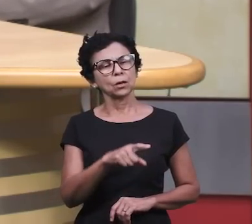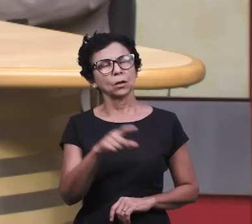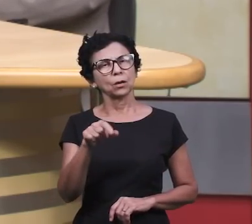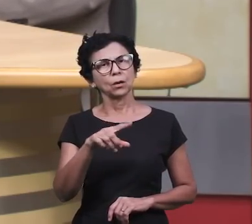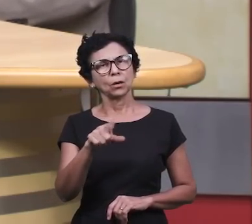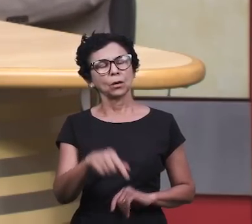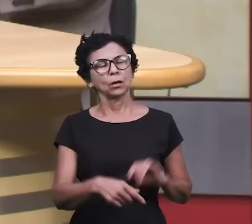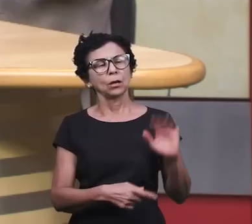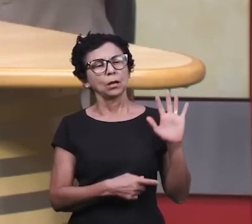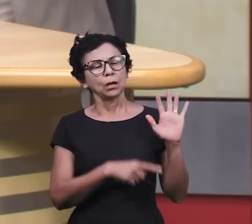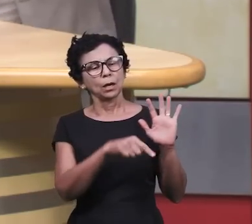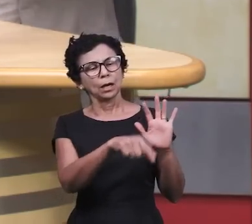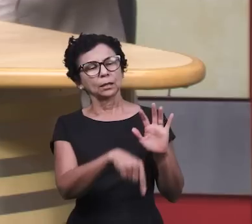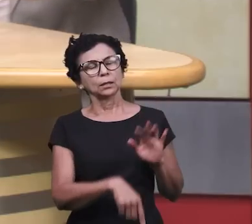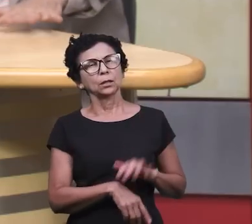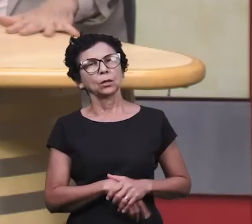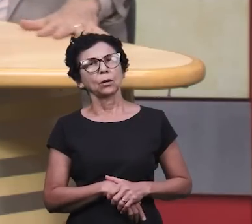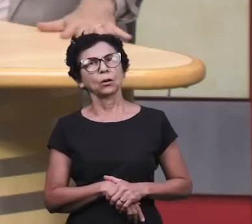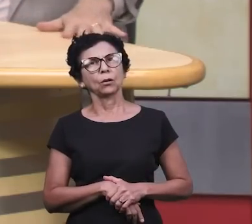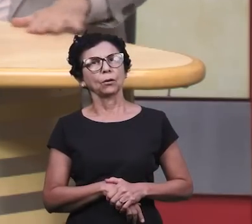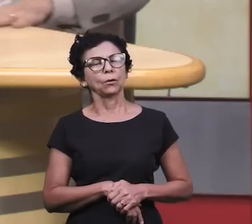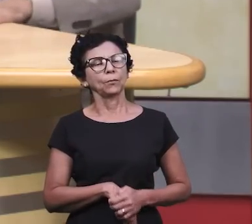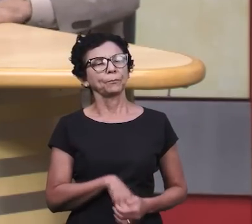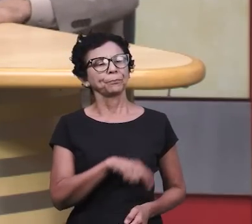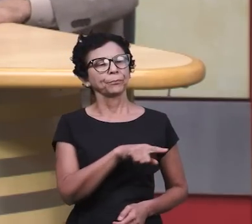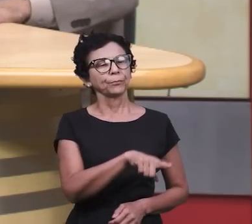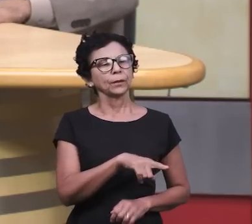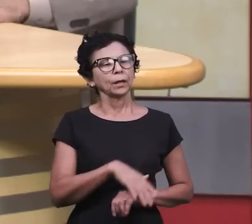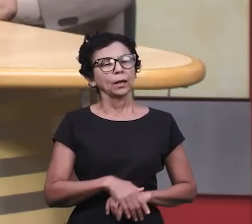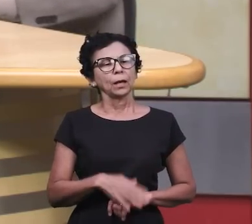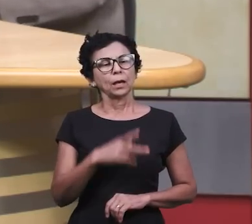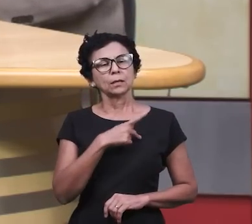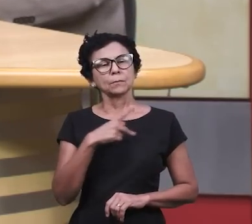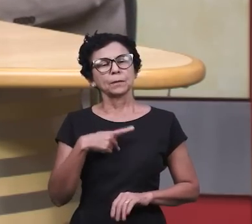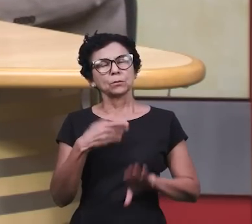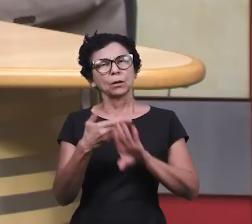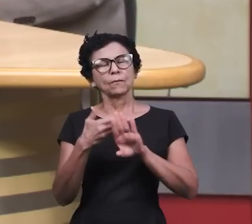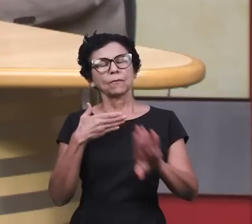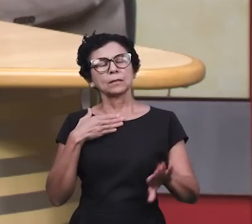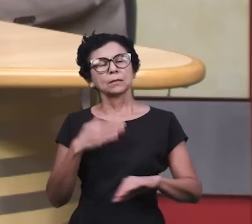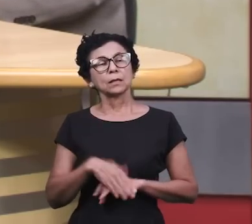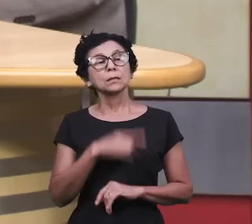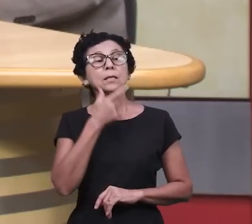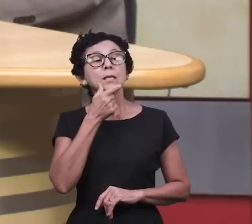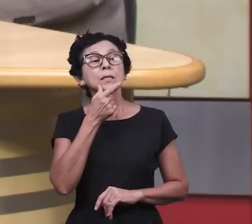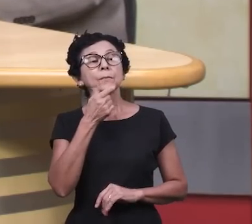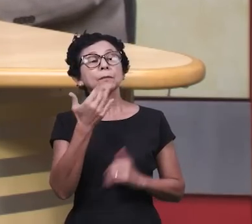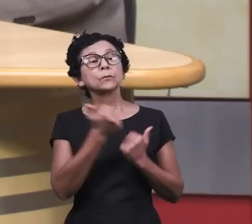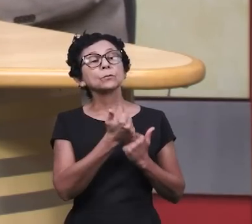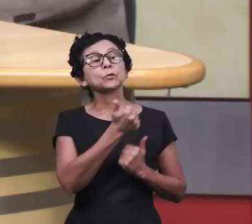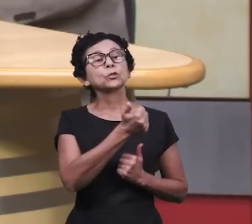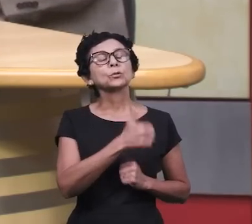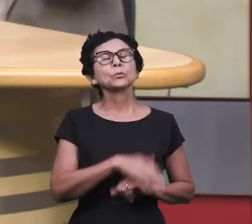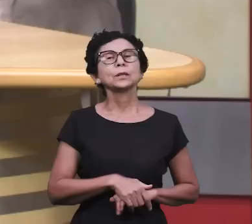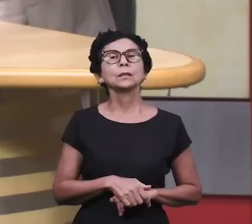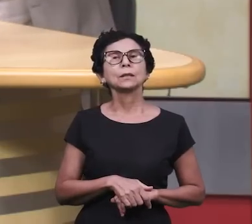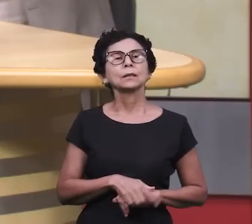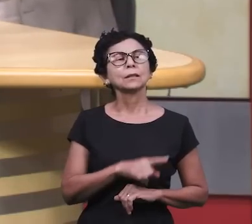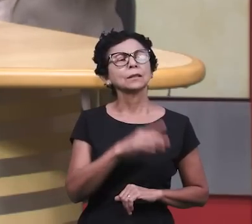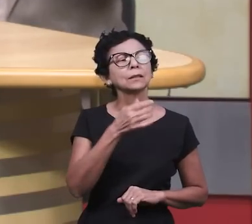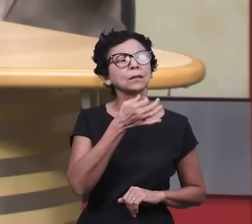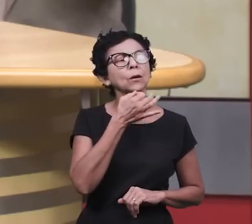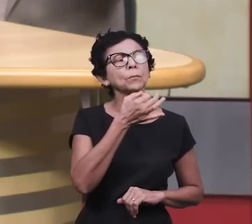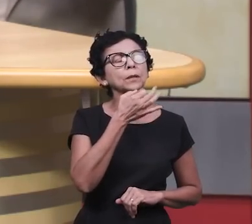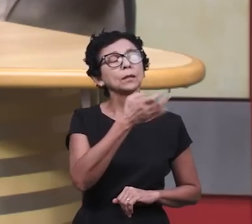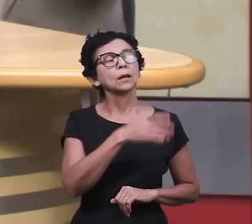tá aqui, a partir de hoje o pastor aqui está afastado e esse menino aqui vai ser o pastor. O que vocês acham? Garotinho e tal, o homem lá